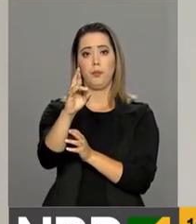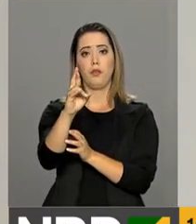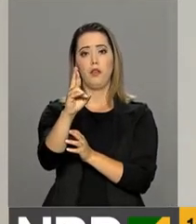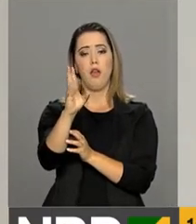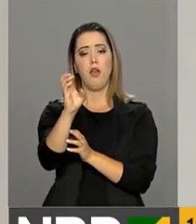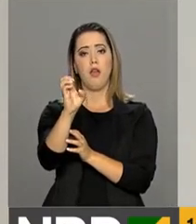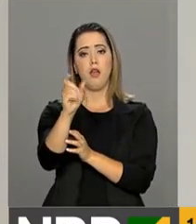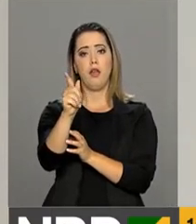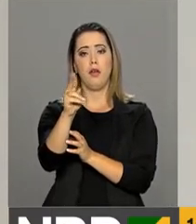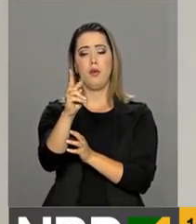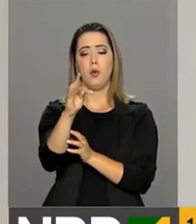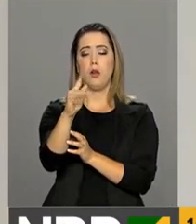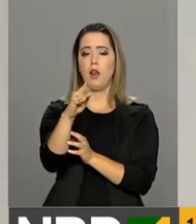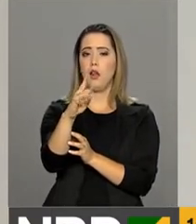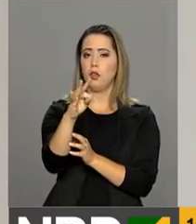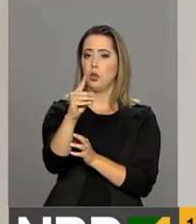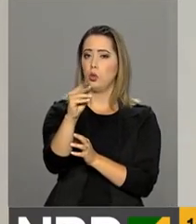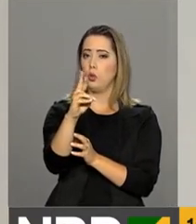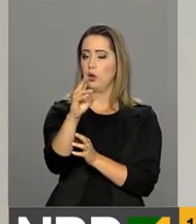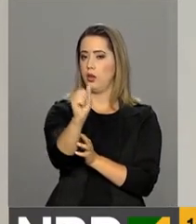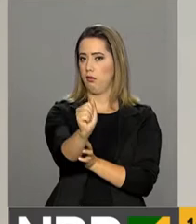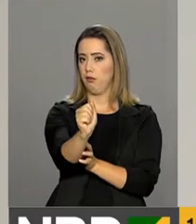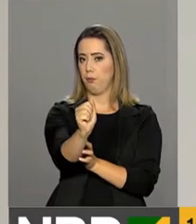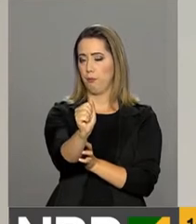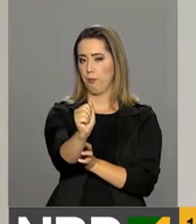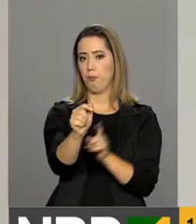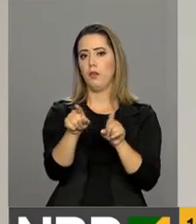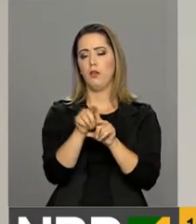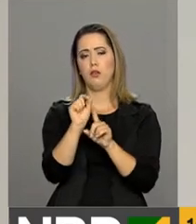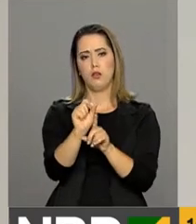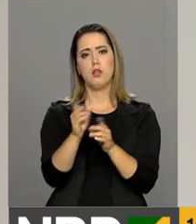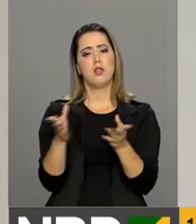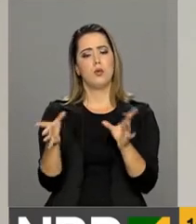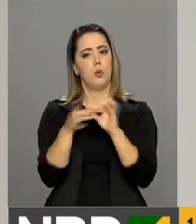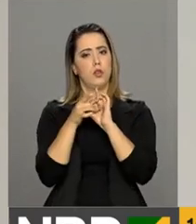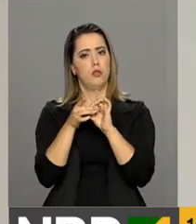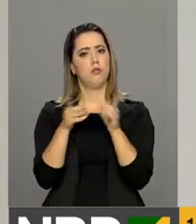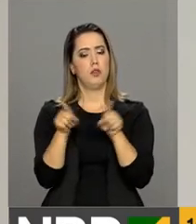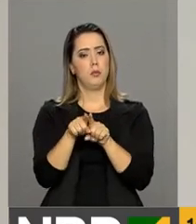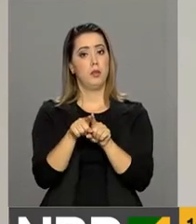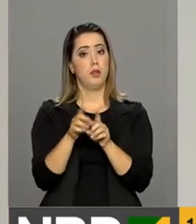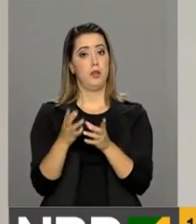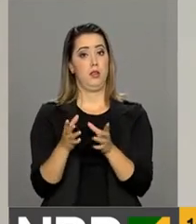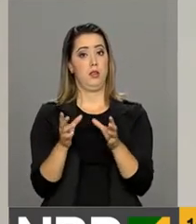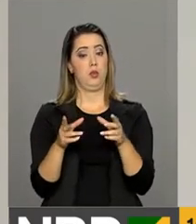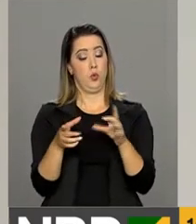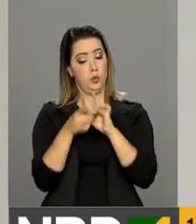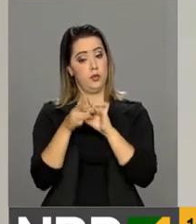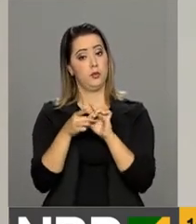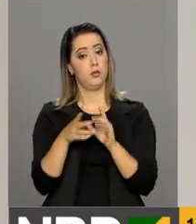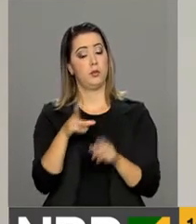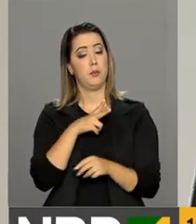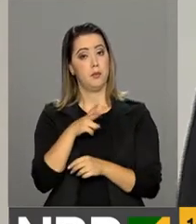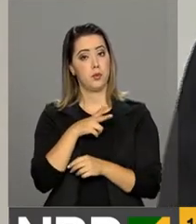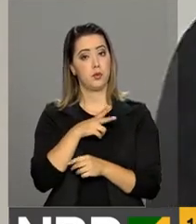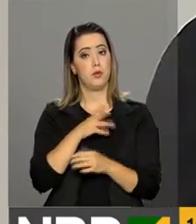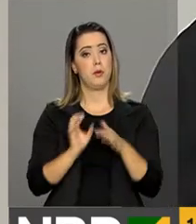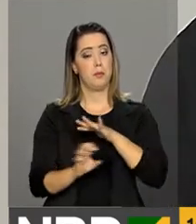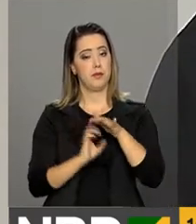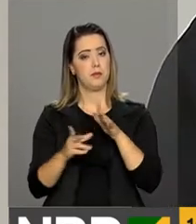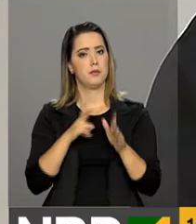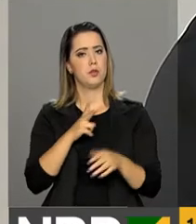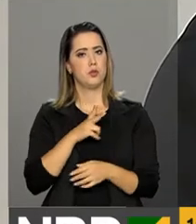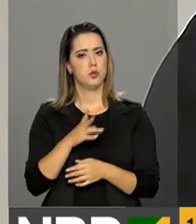novas regras de parcerias com a iniciativa privada com racionalidade econômica e previsibilidade